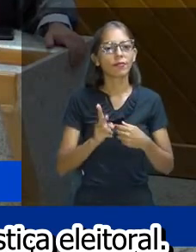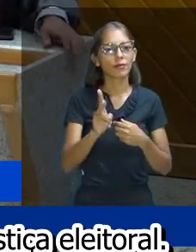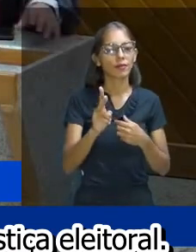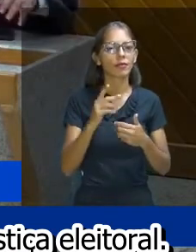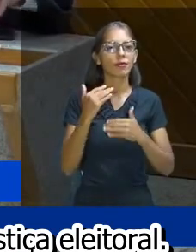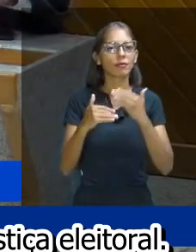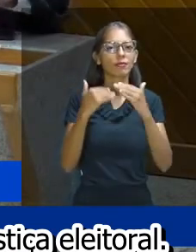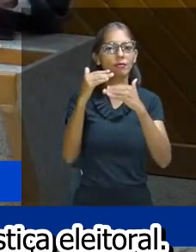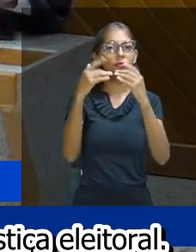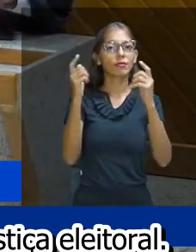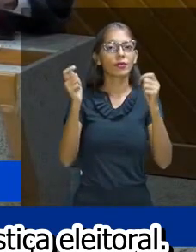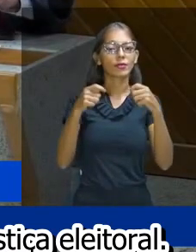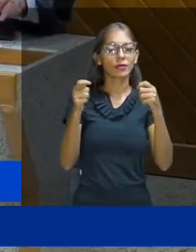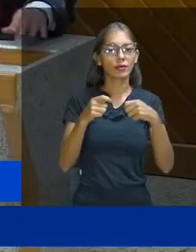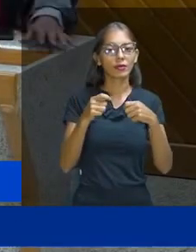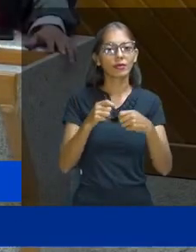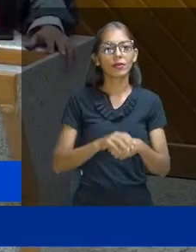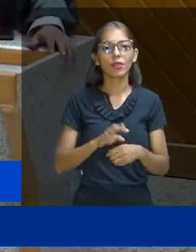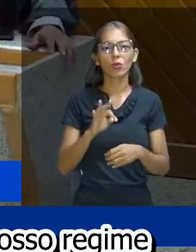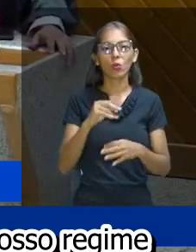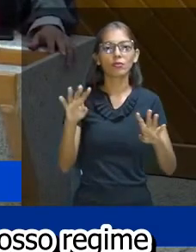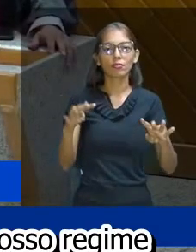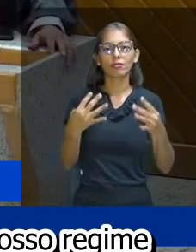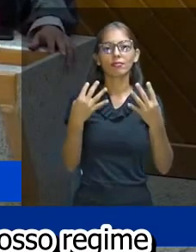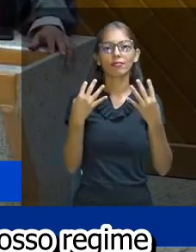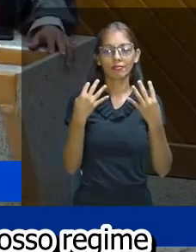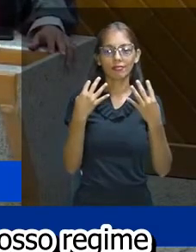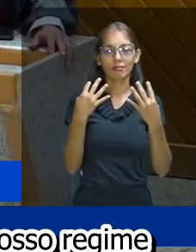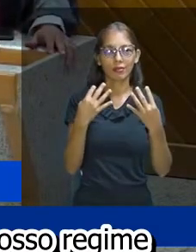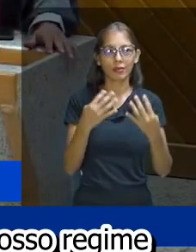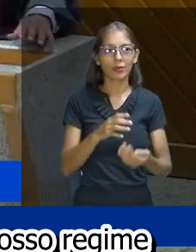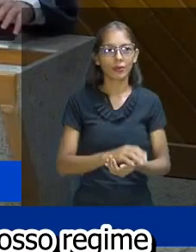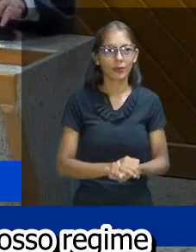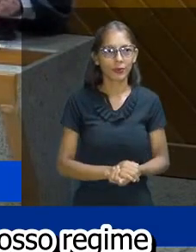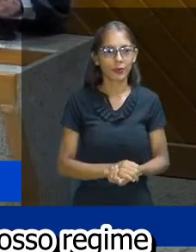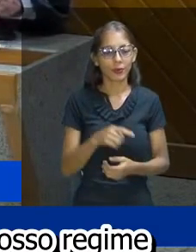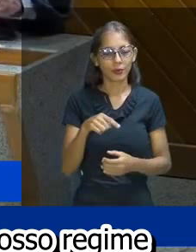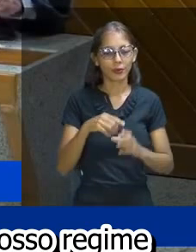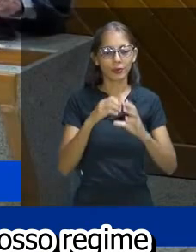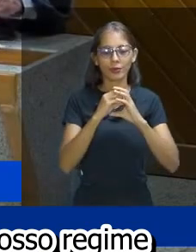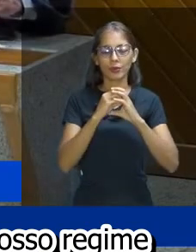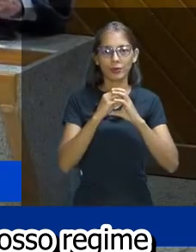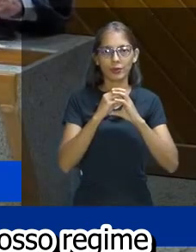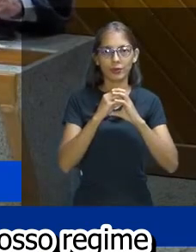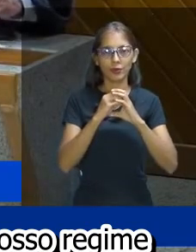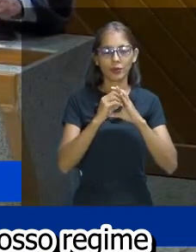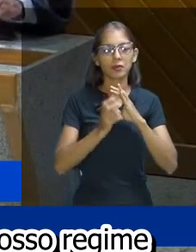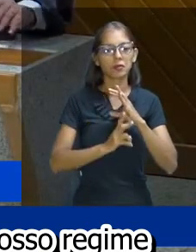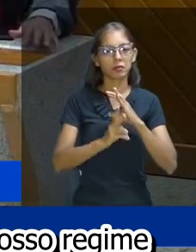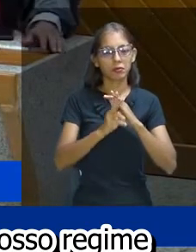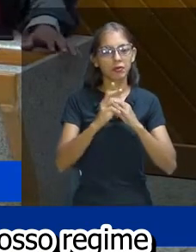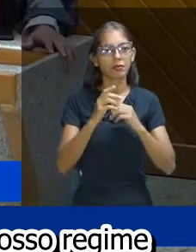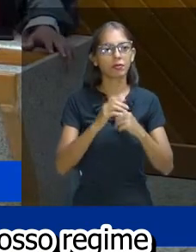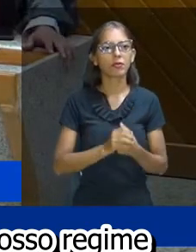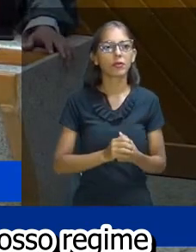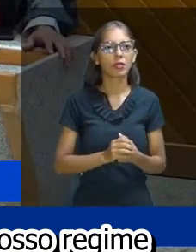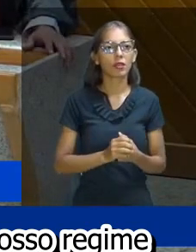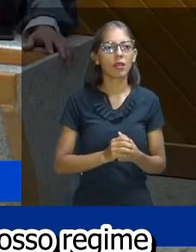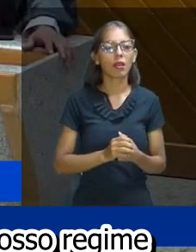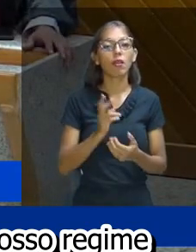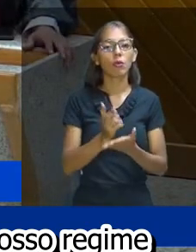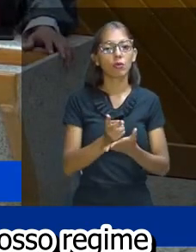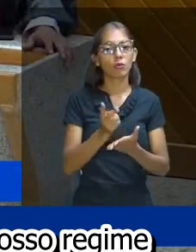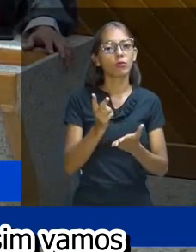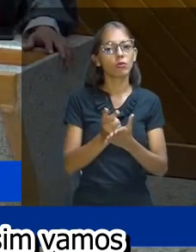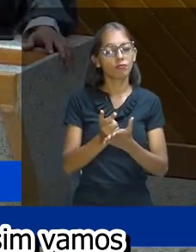presentes, e a Justiça Eleitoral ela encabeçará a este ano eleitoral para demonstrar